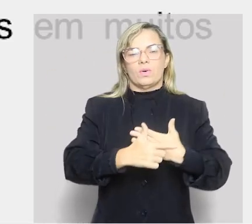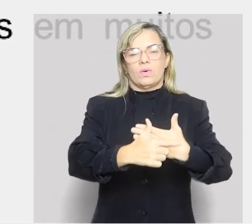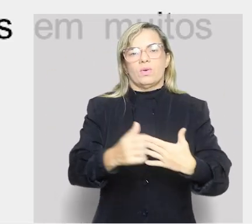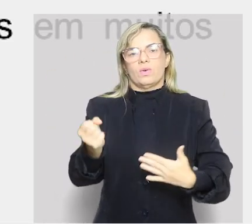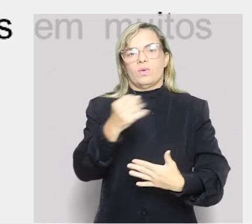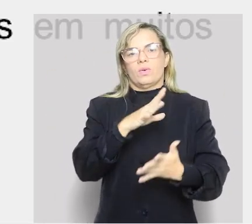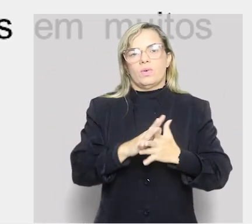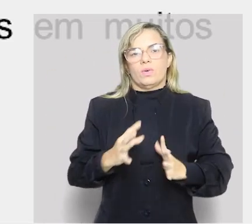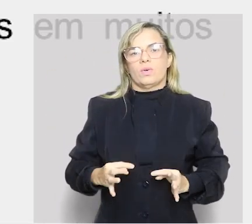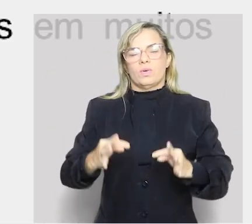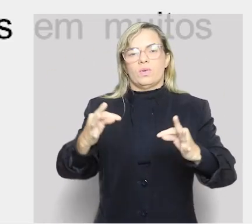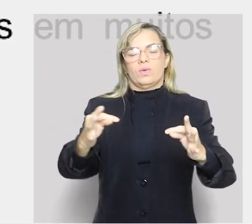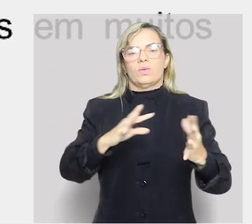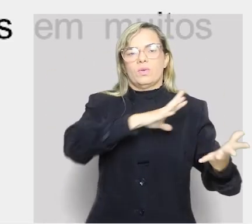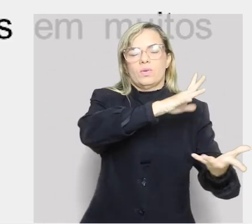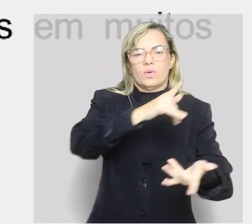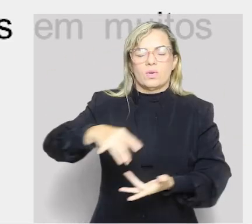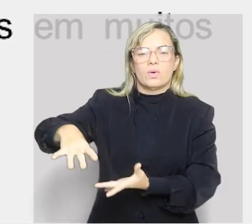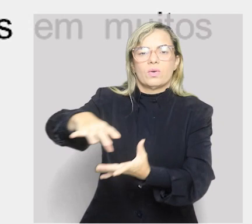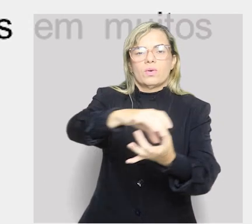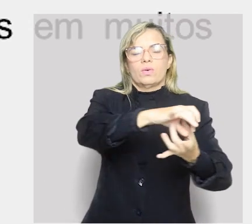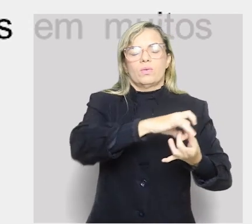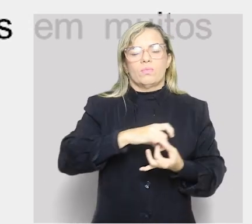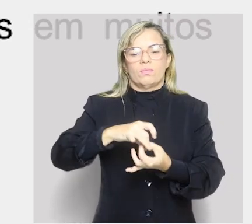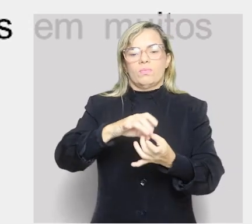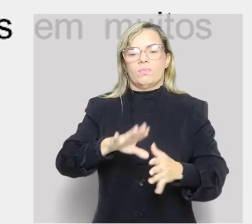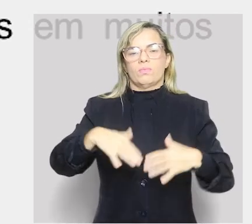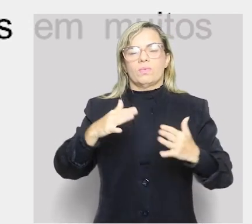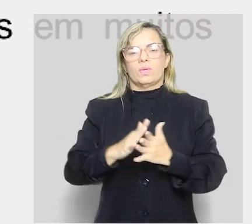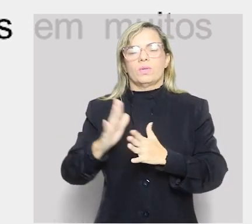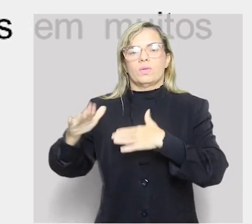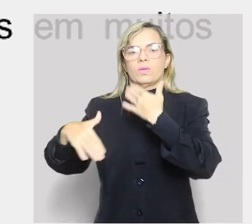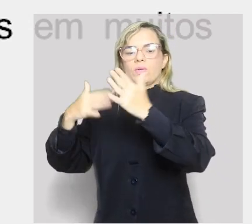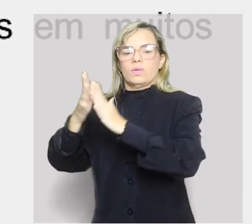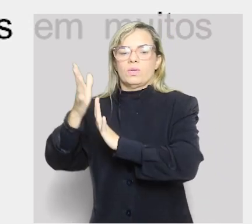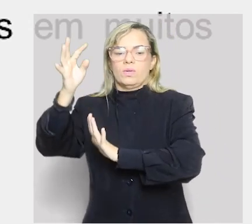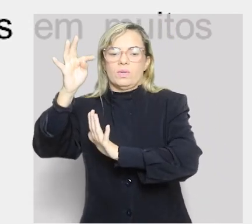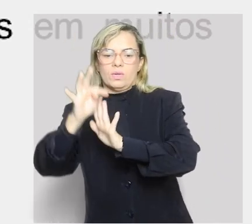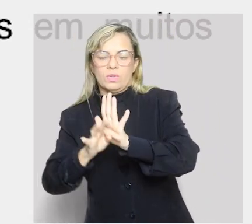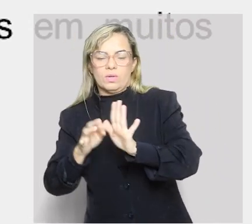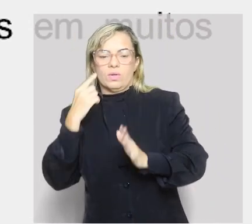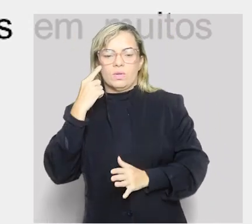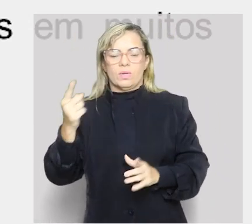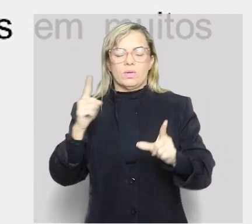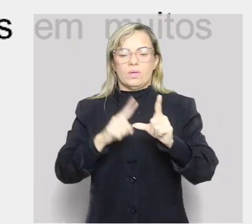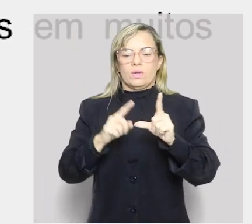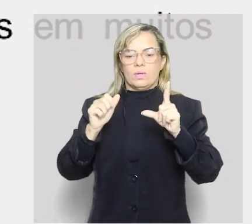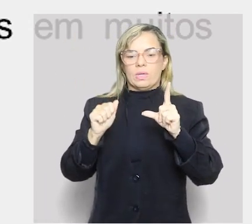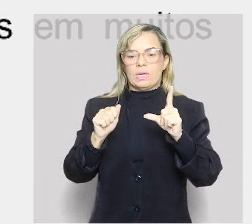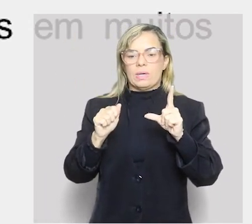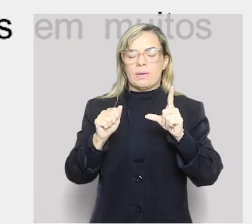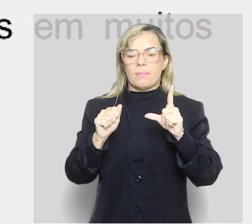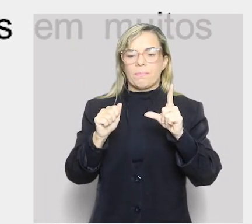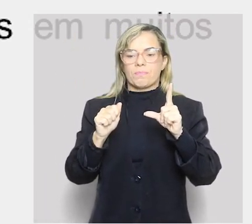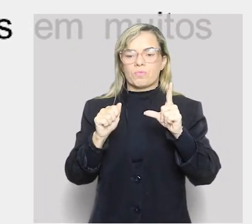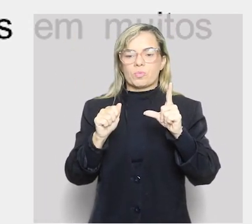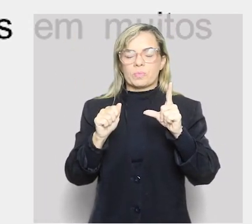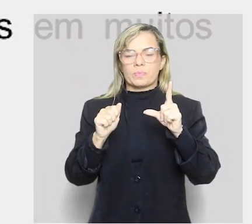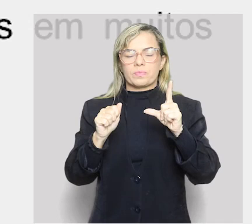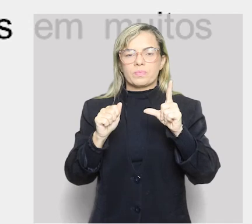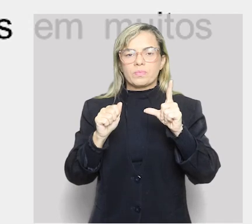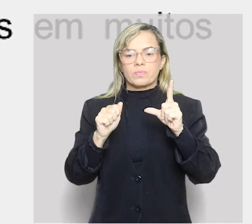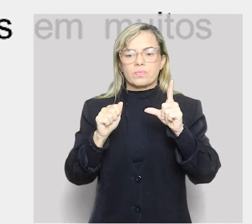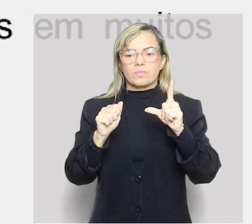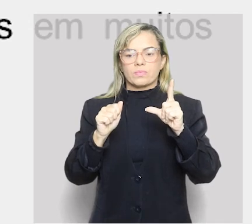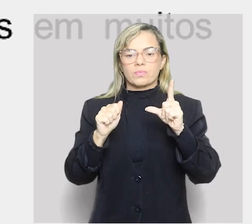tecnologias no mundo globalizado. O texto desenvolve a ideia de que a obsolescência programada é a